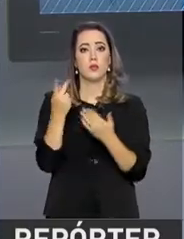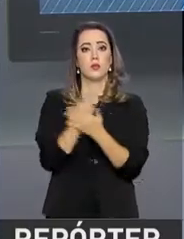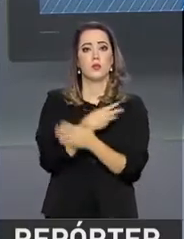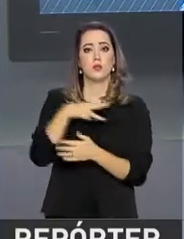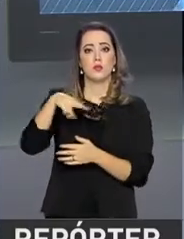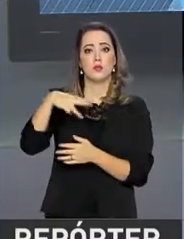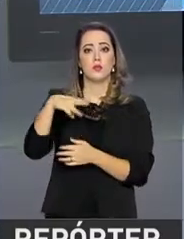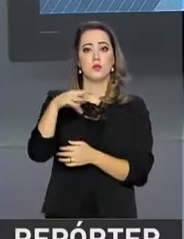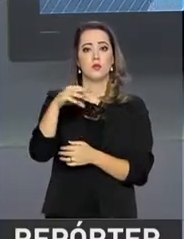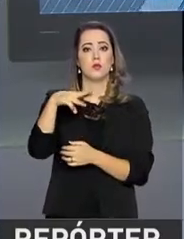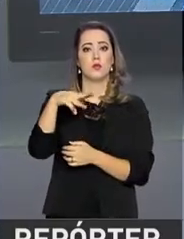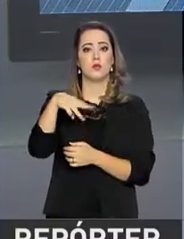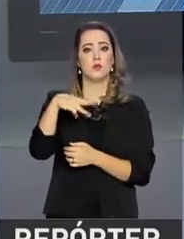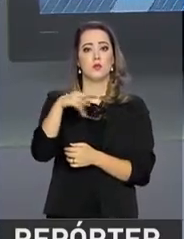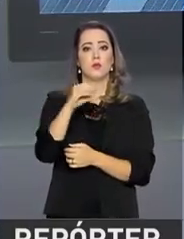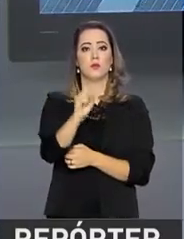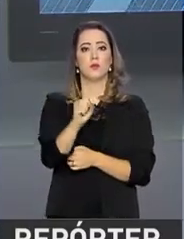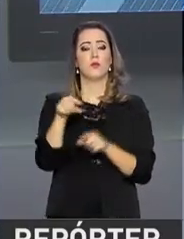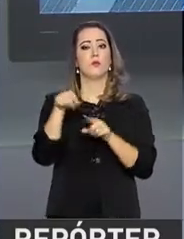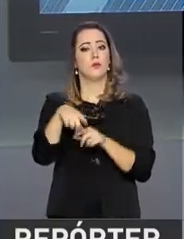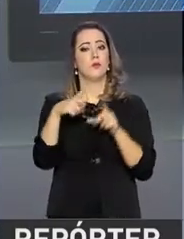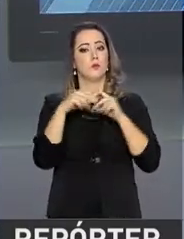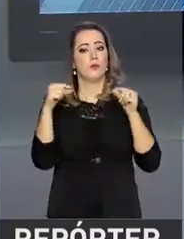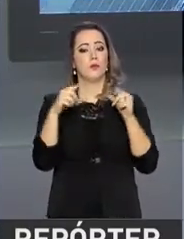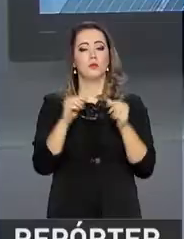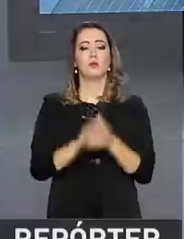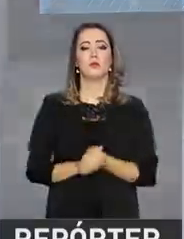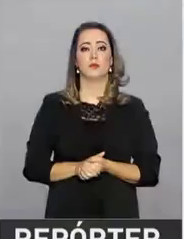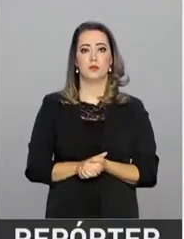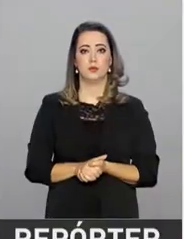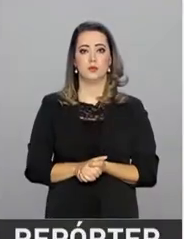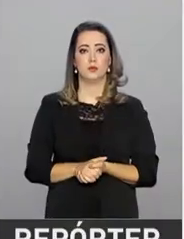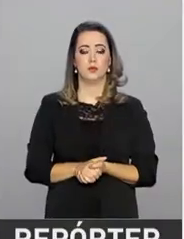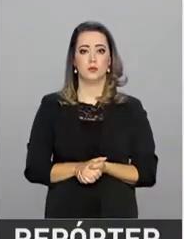será realizado em março aqui em brasília